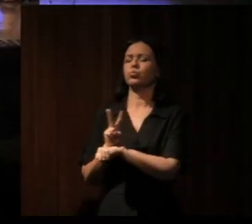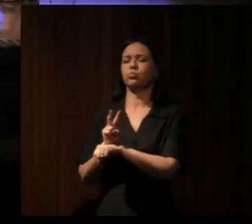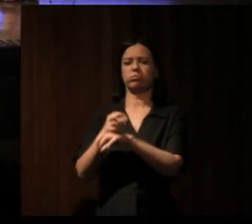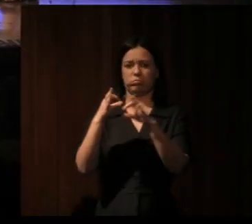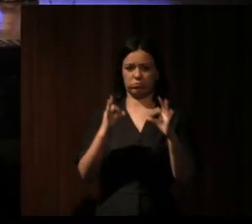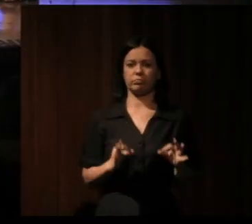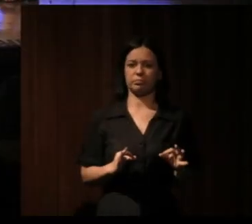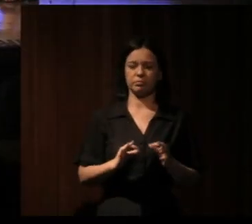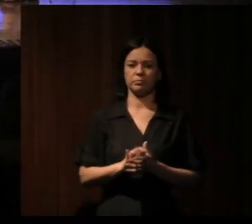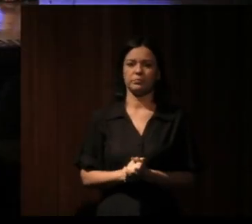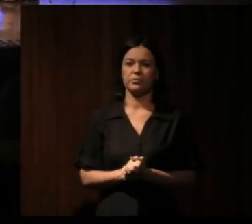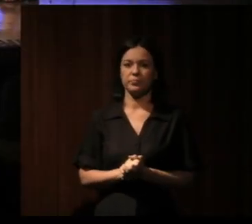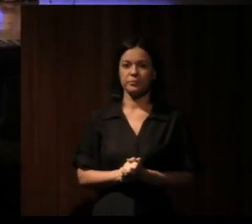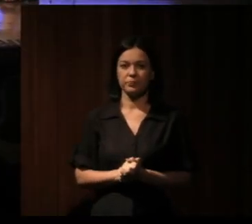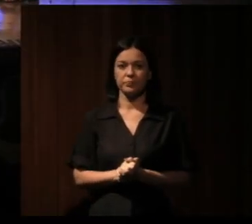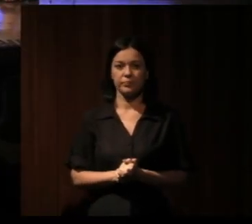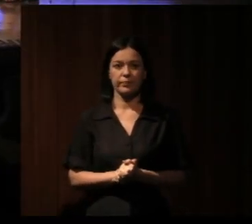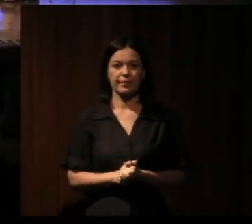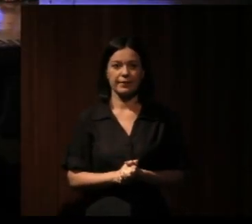de